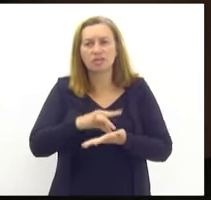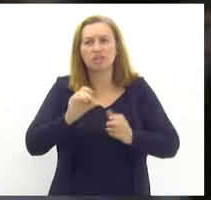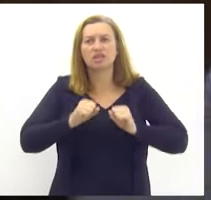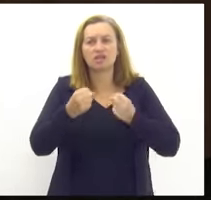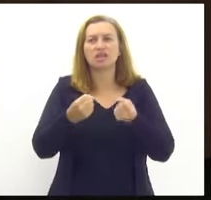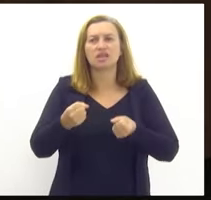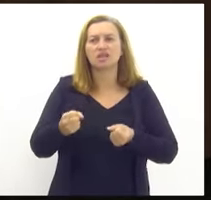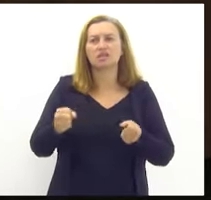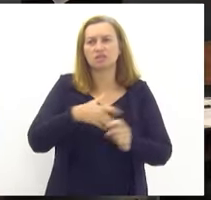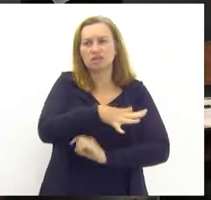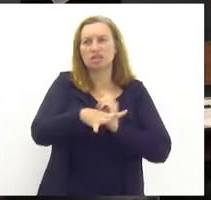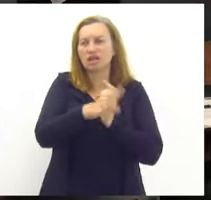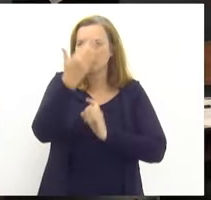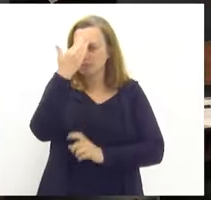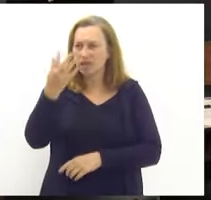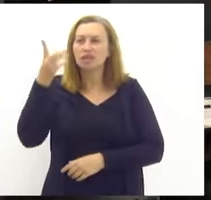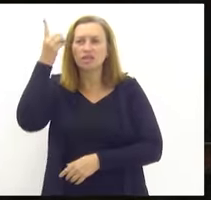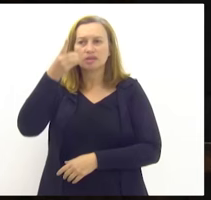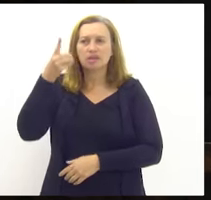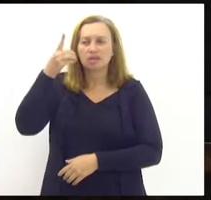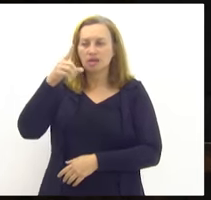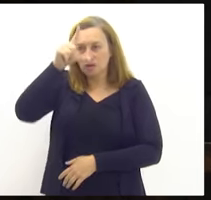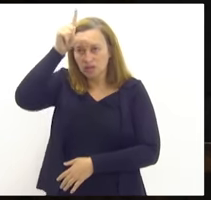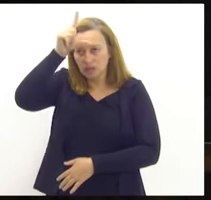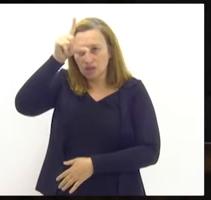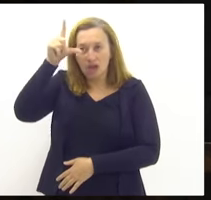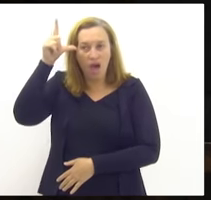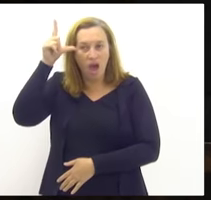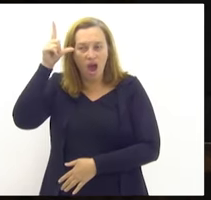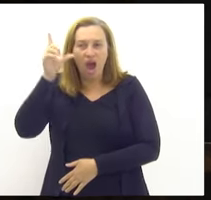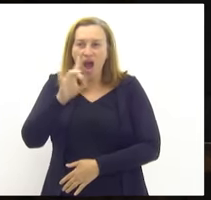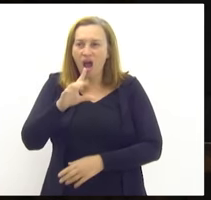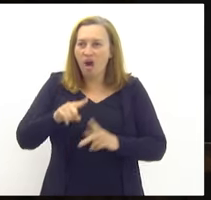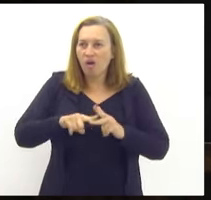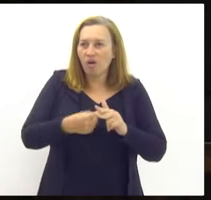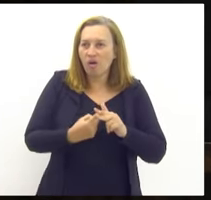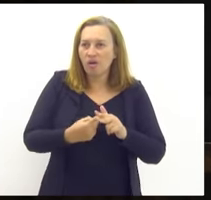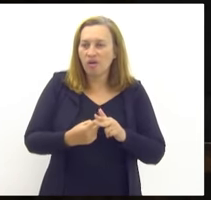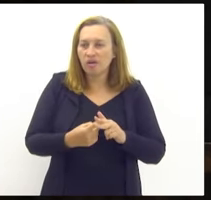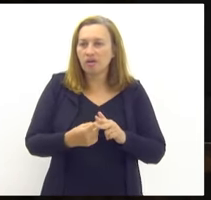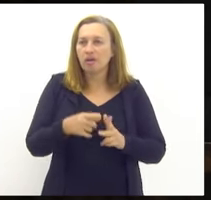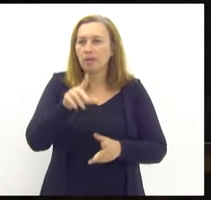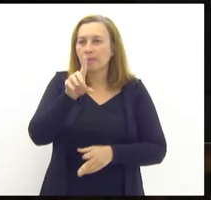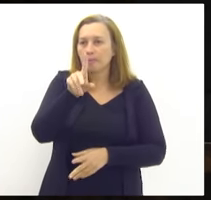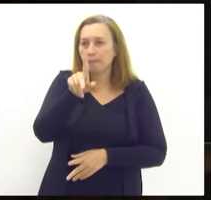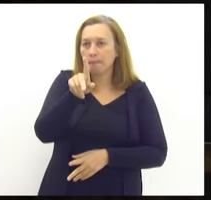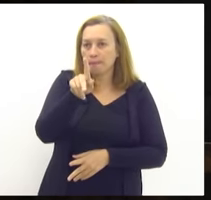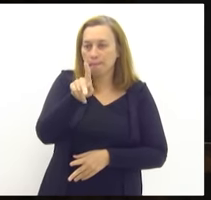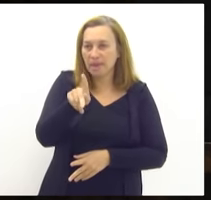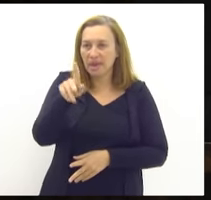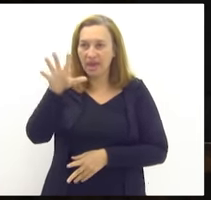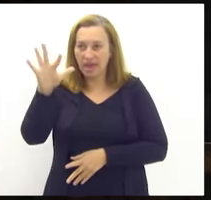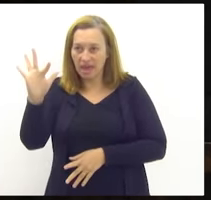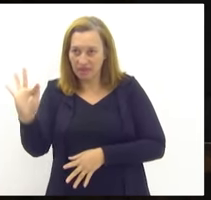sociedade Muito obrigado deputada Lucinha Só Por Uma correção a operação foi PF com